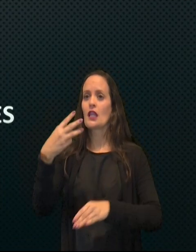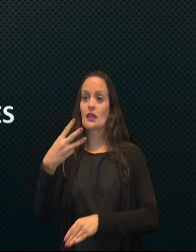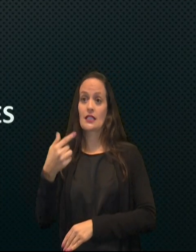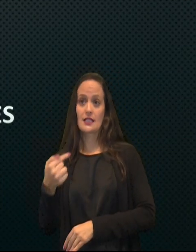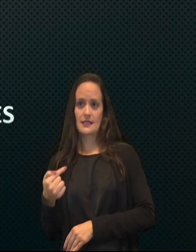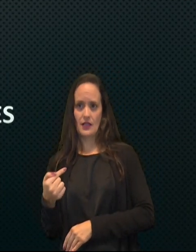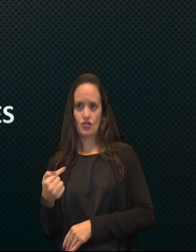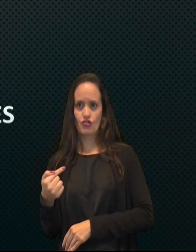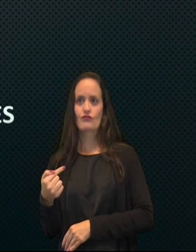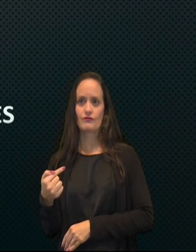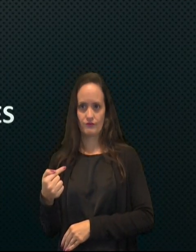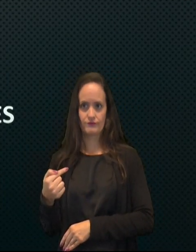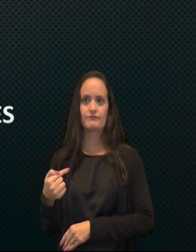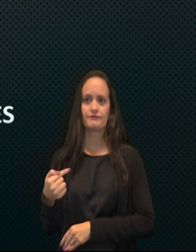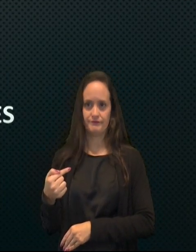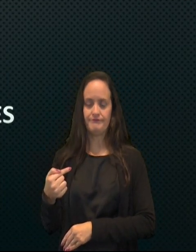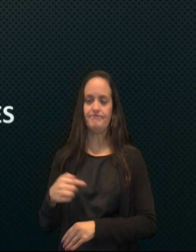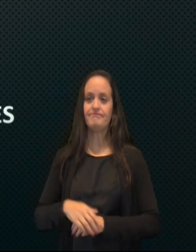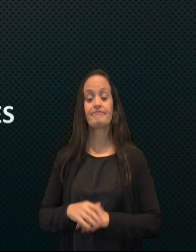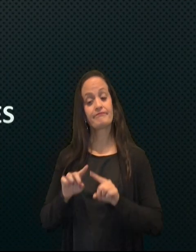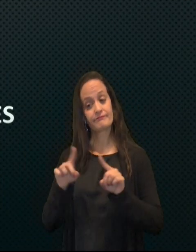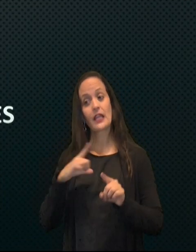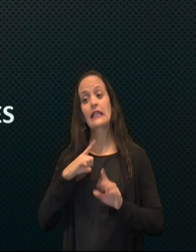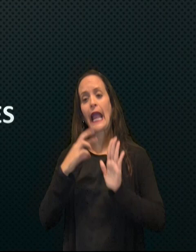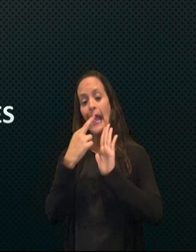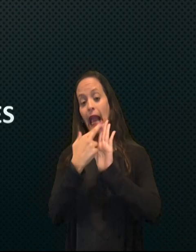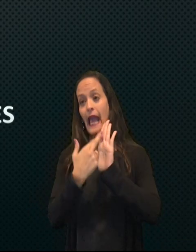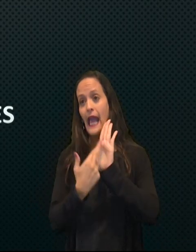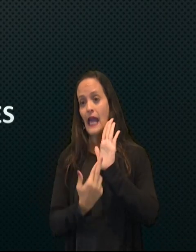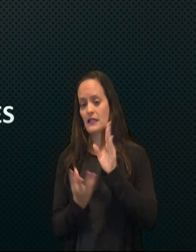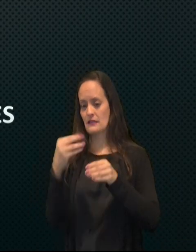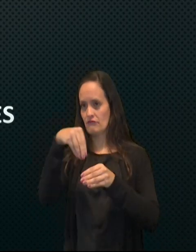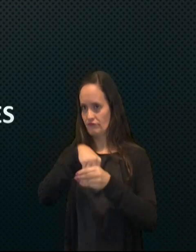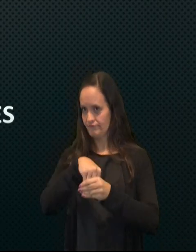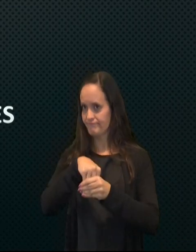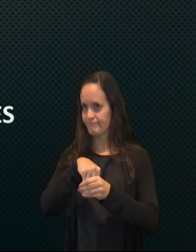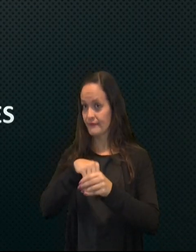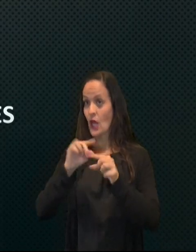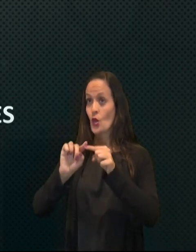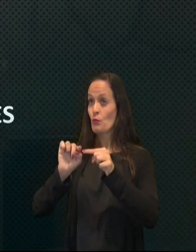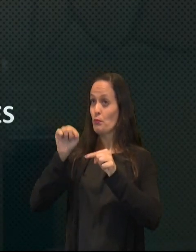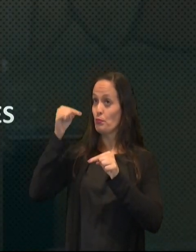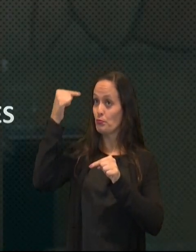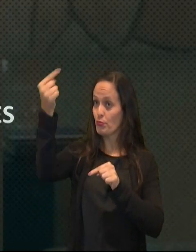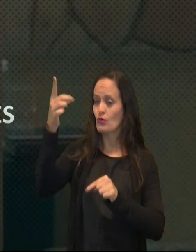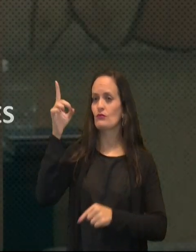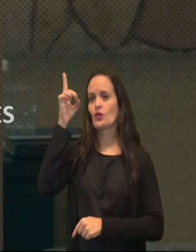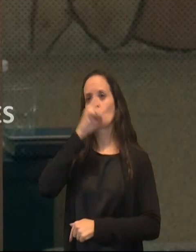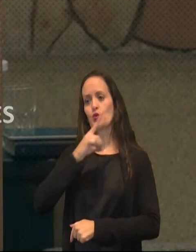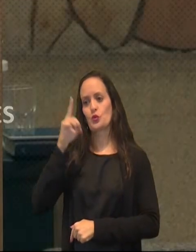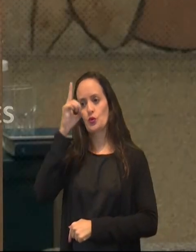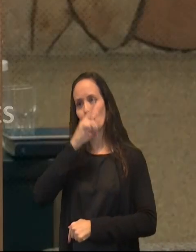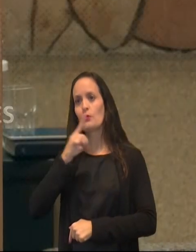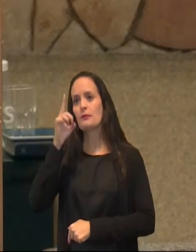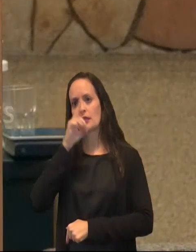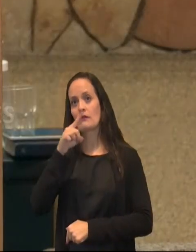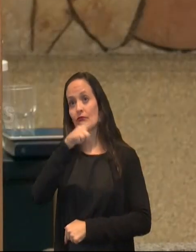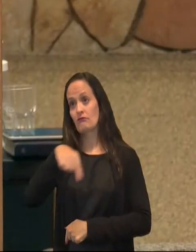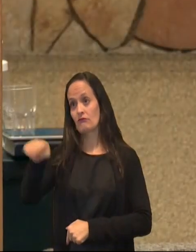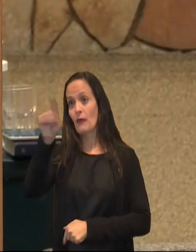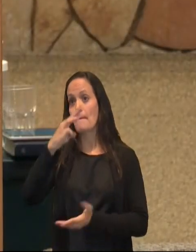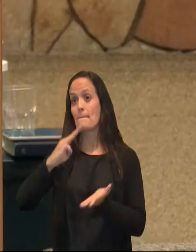procedimentos estabelecidos nas nossas regras internas. E no próximo domingo, os membros da igreja